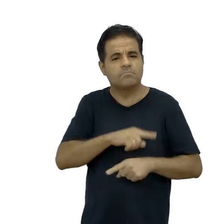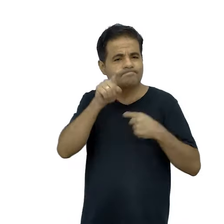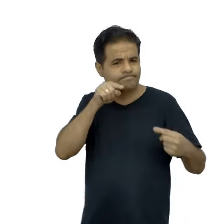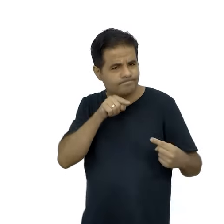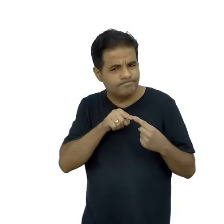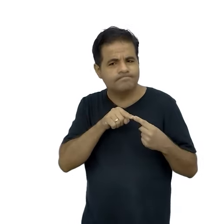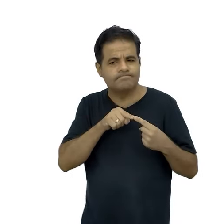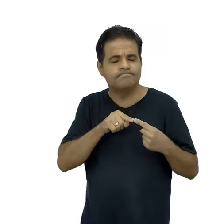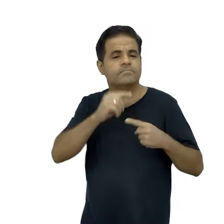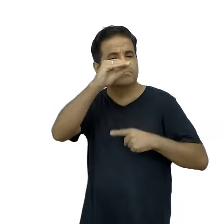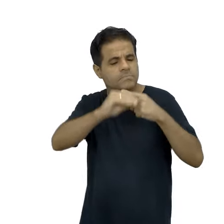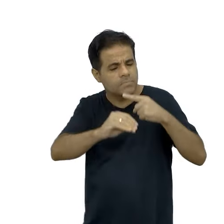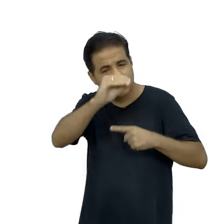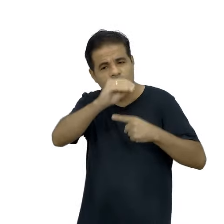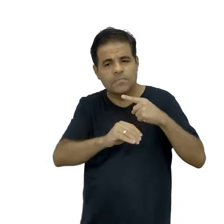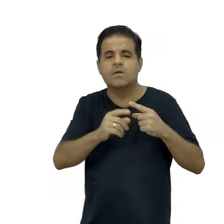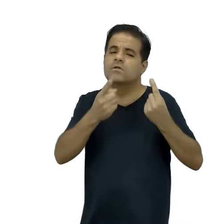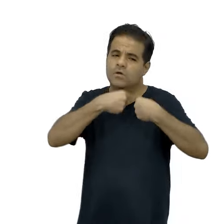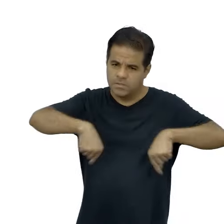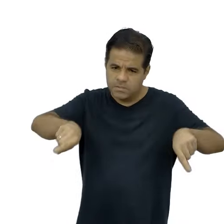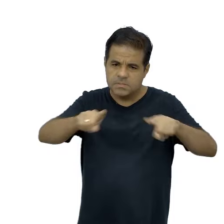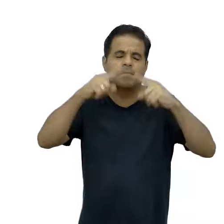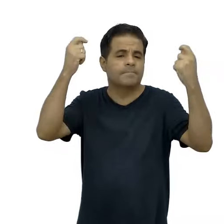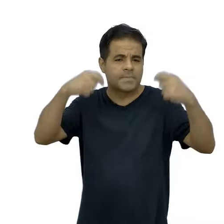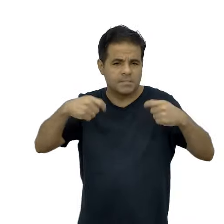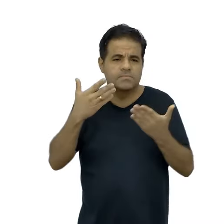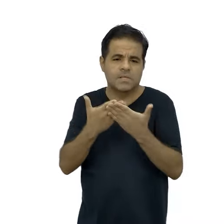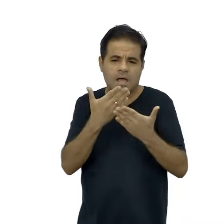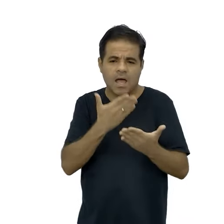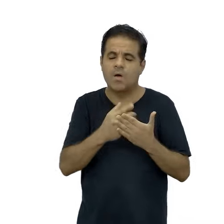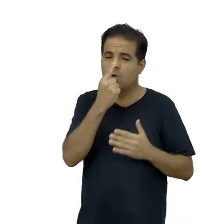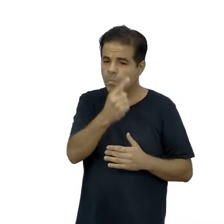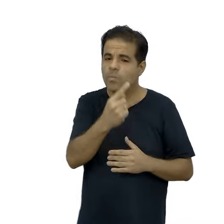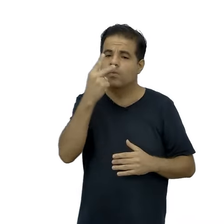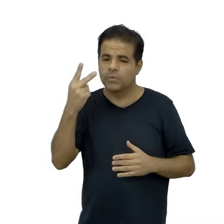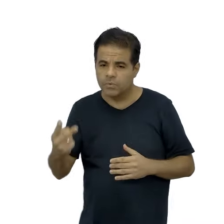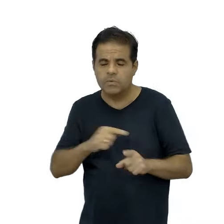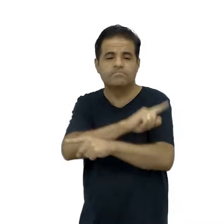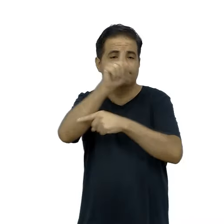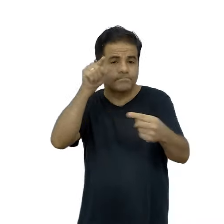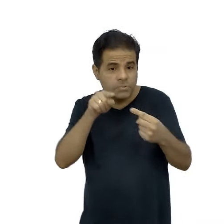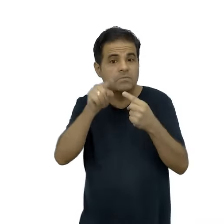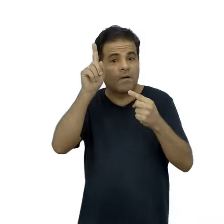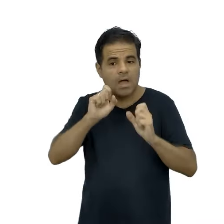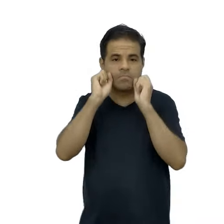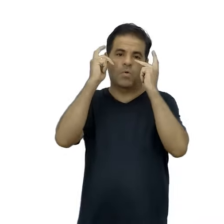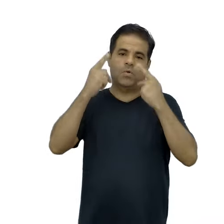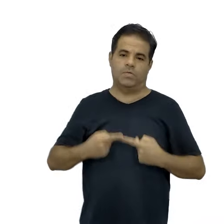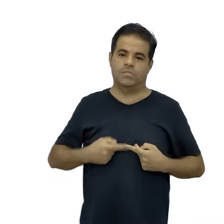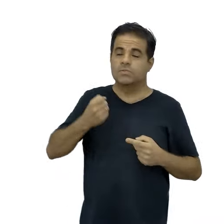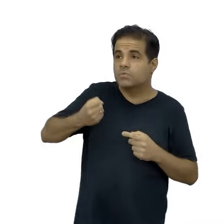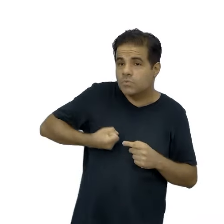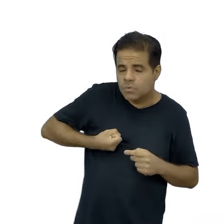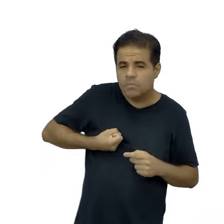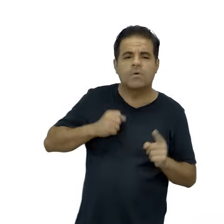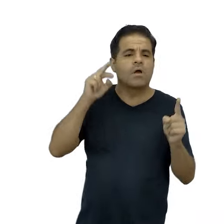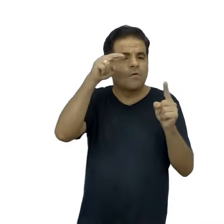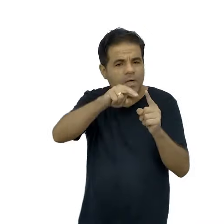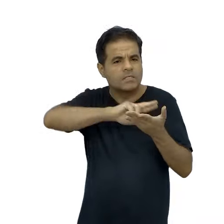é frações, né? Nós precisamos, na aula 1 e 2, o objetivo das aulas é reconhecer esses números racionais em